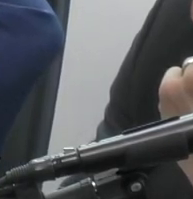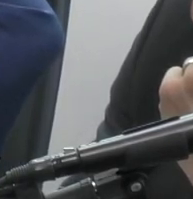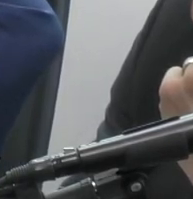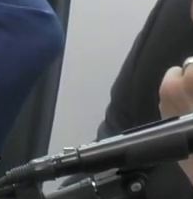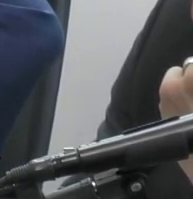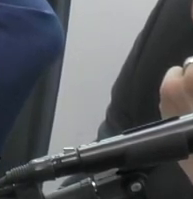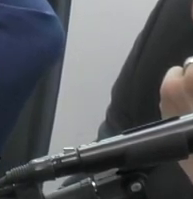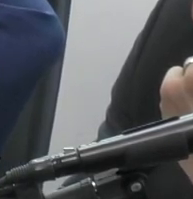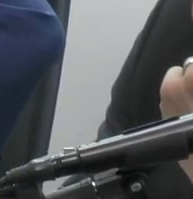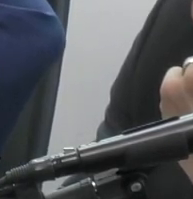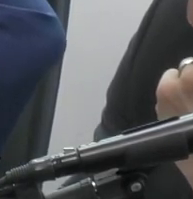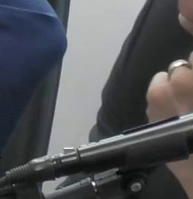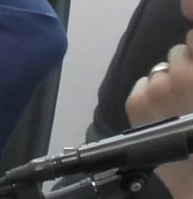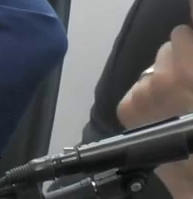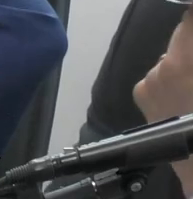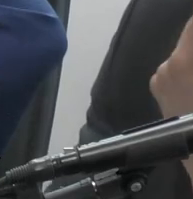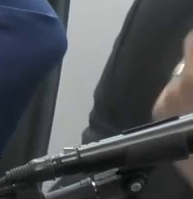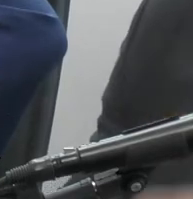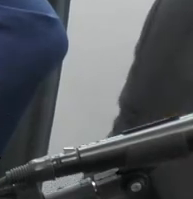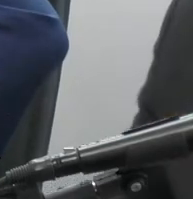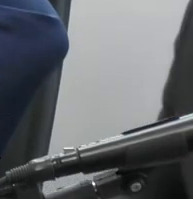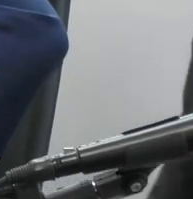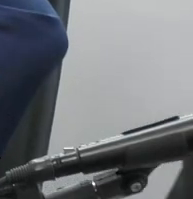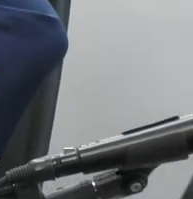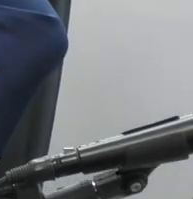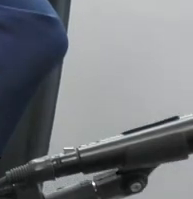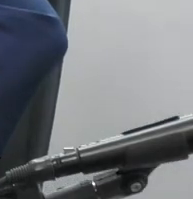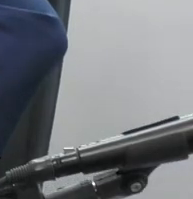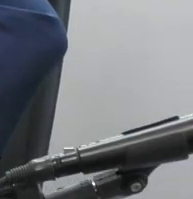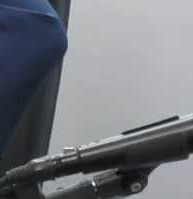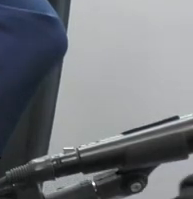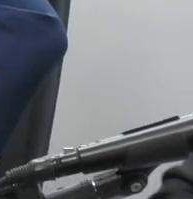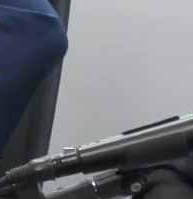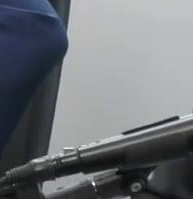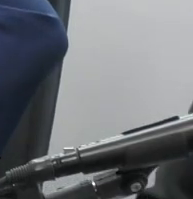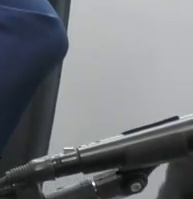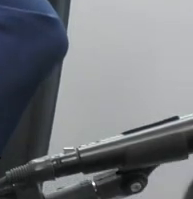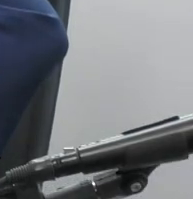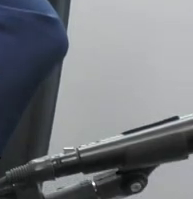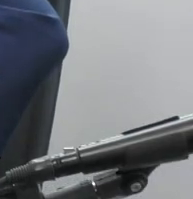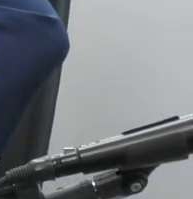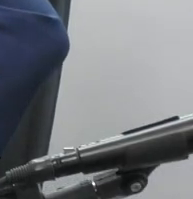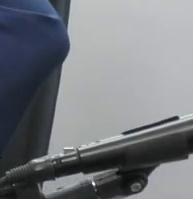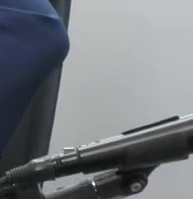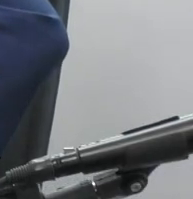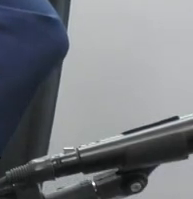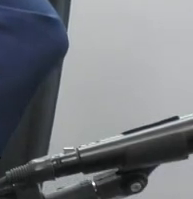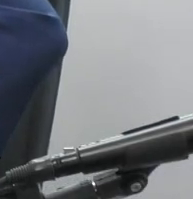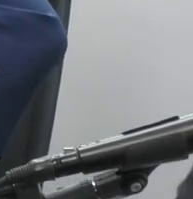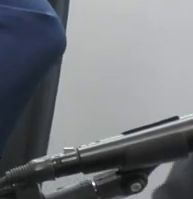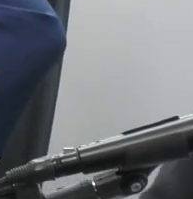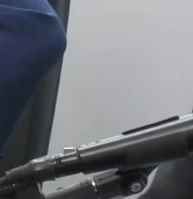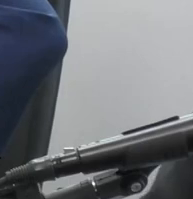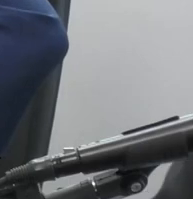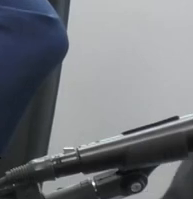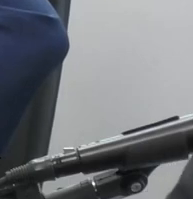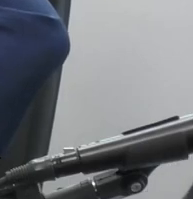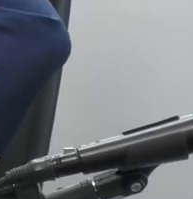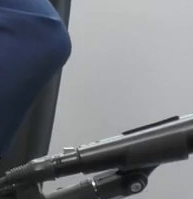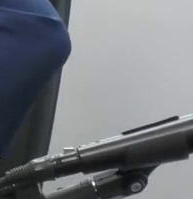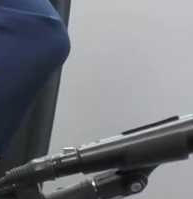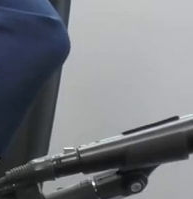empresa, que poderia ter maior equilíbrio nos custos de operação, tendo um serviço mais ágil de